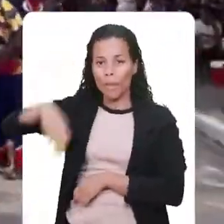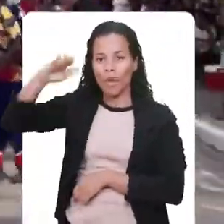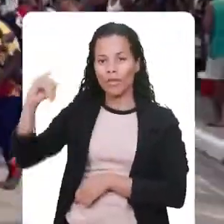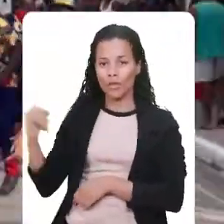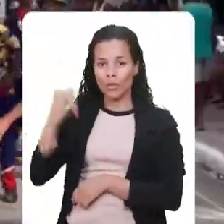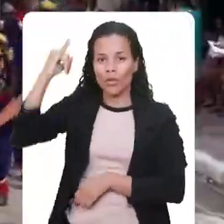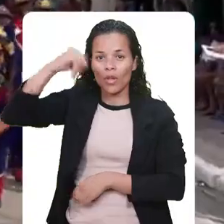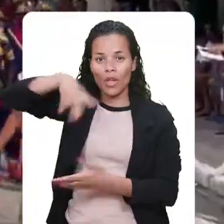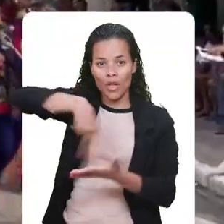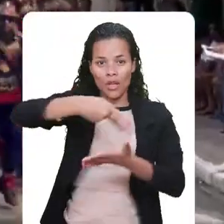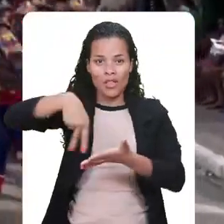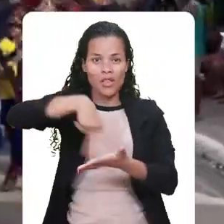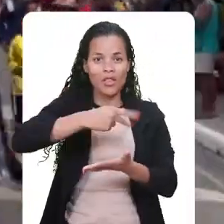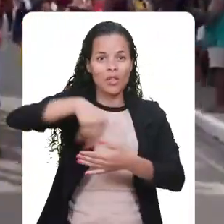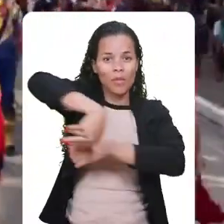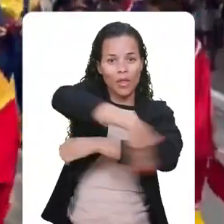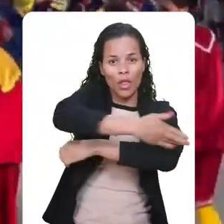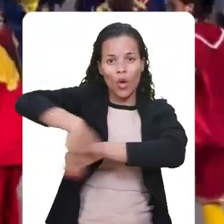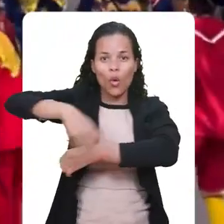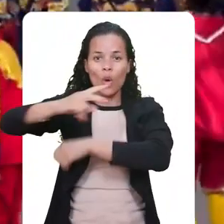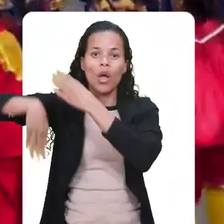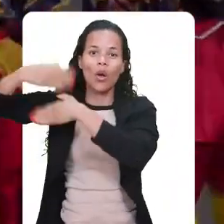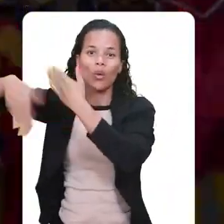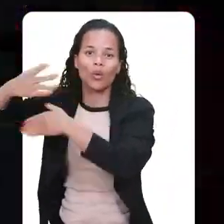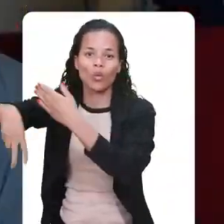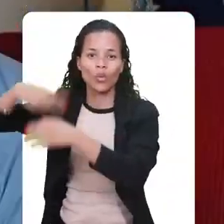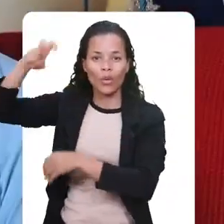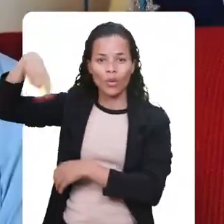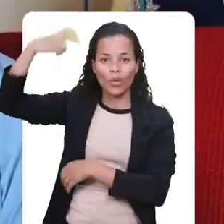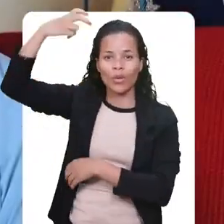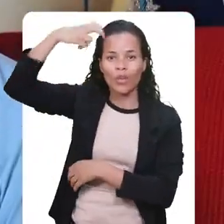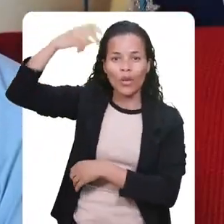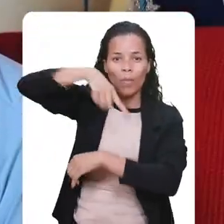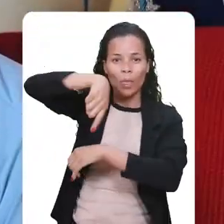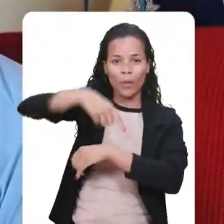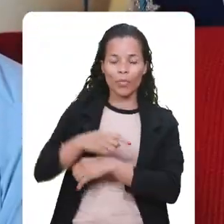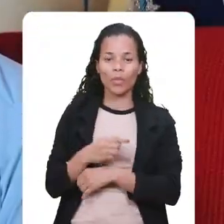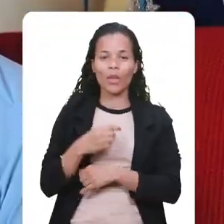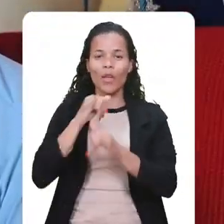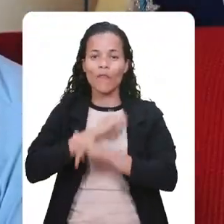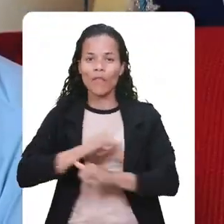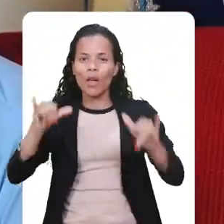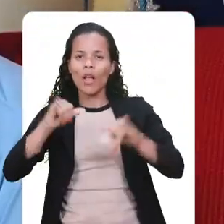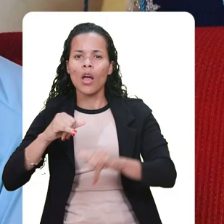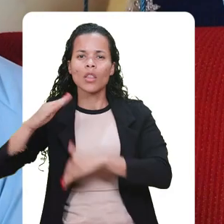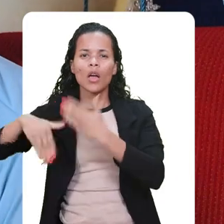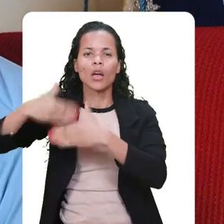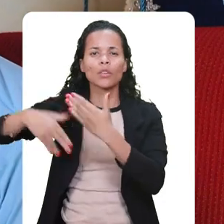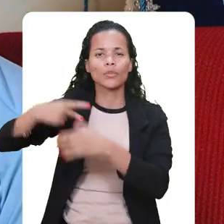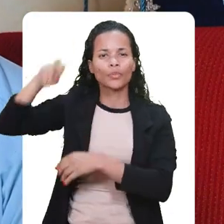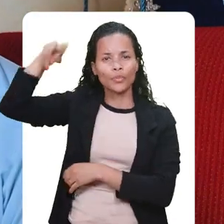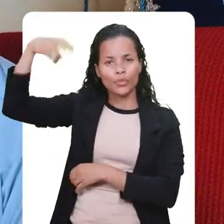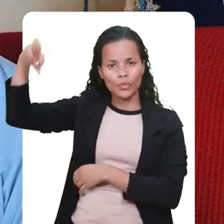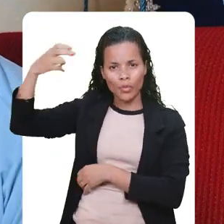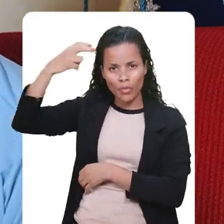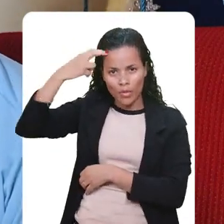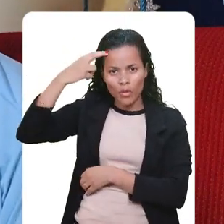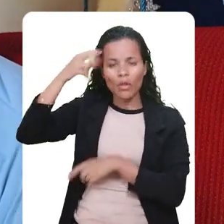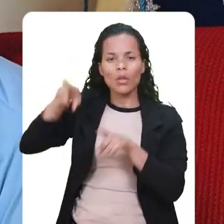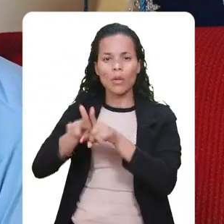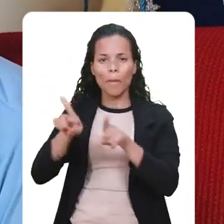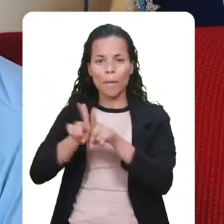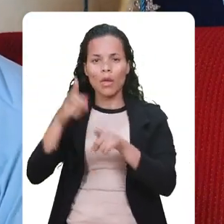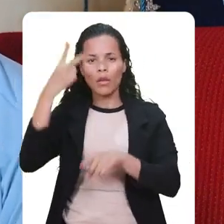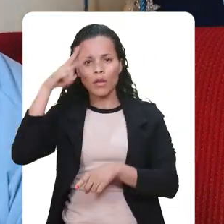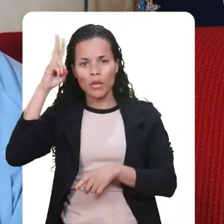ruas, celebrando a riqueza de uma cultura que resiste ao tempo. Falar dessa questão de história em relação ao boi de buzina